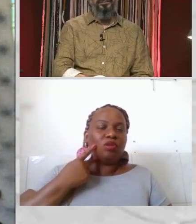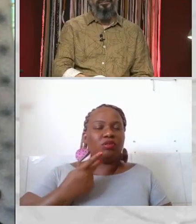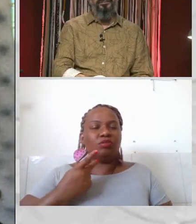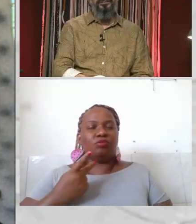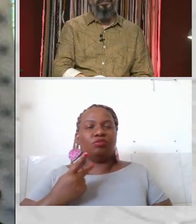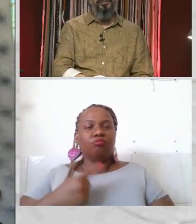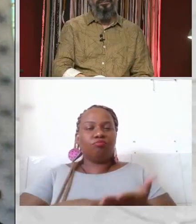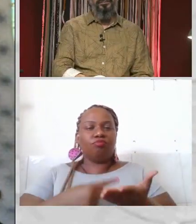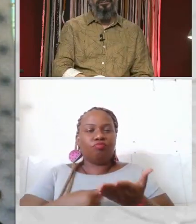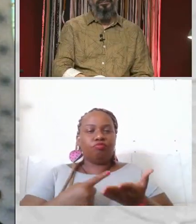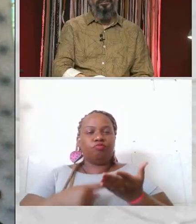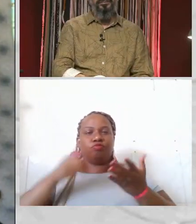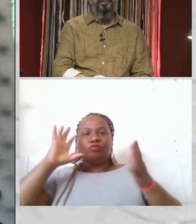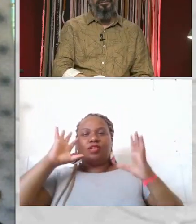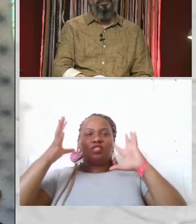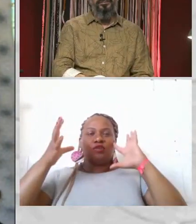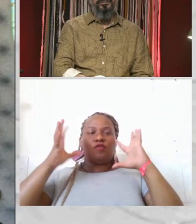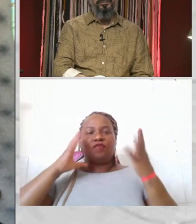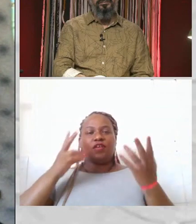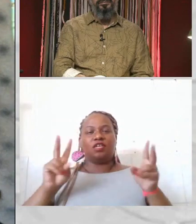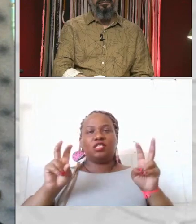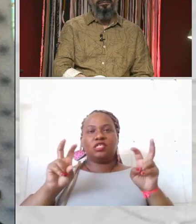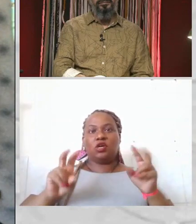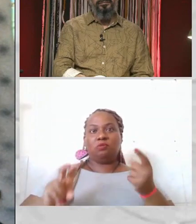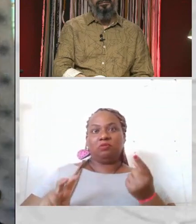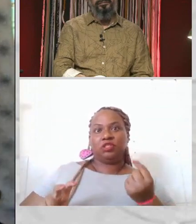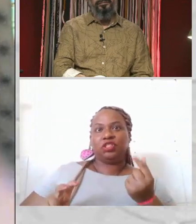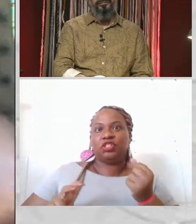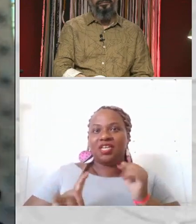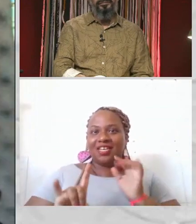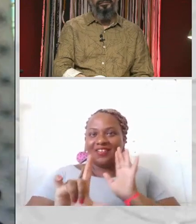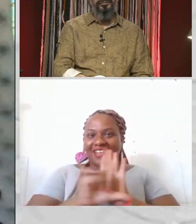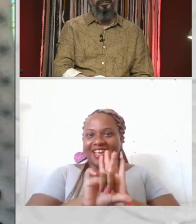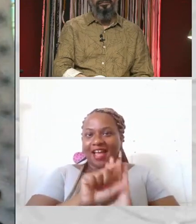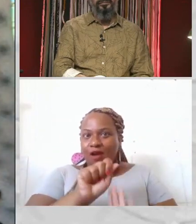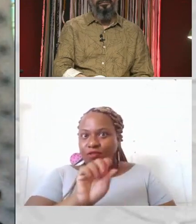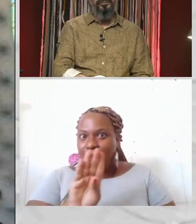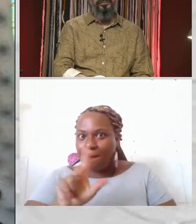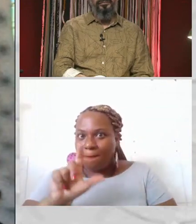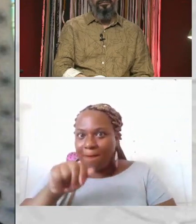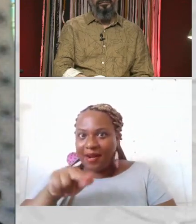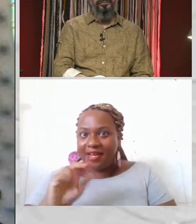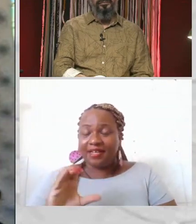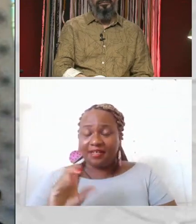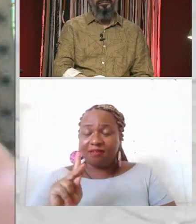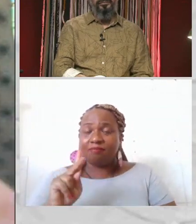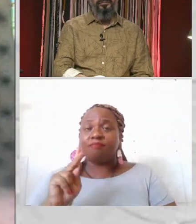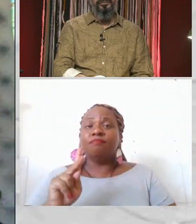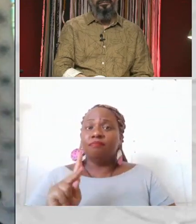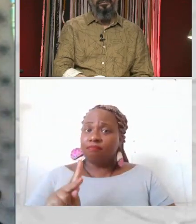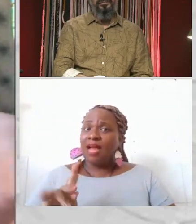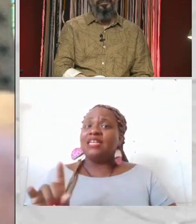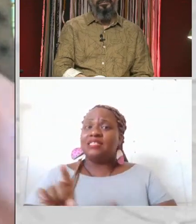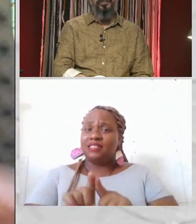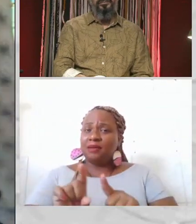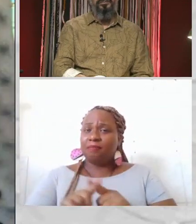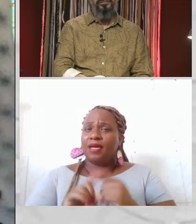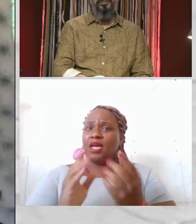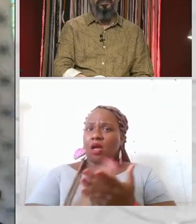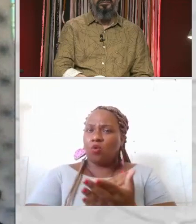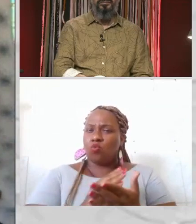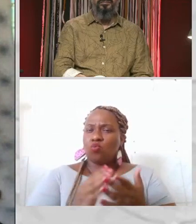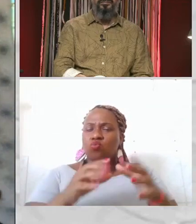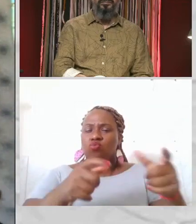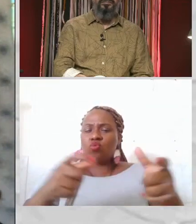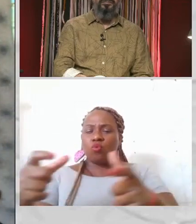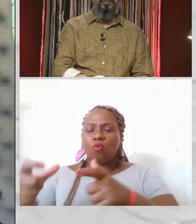essa questão de dinheiro da Lei Aldir Blanc, mesmo assim, alguns governos, ou muitos